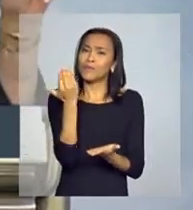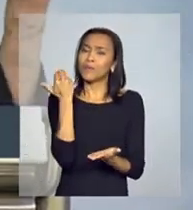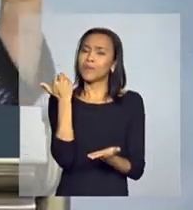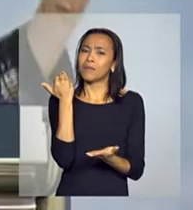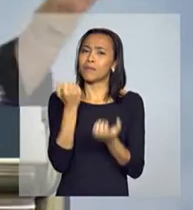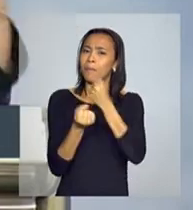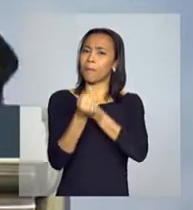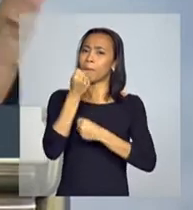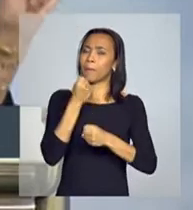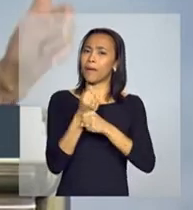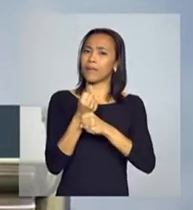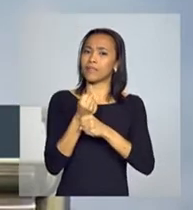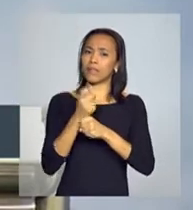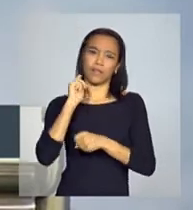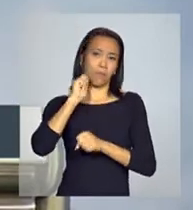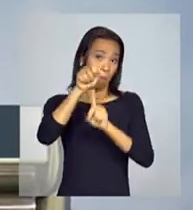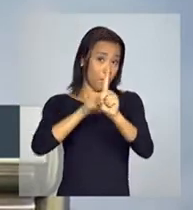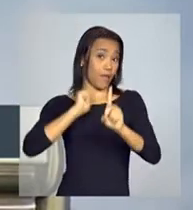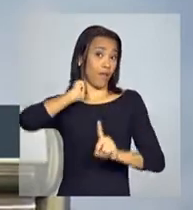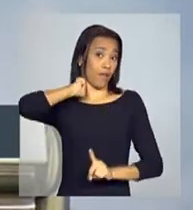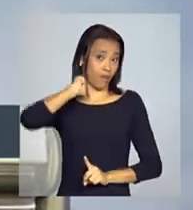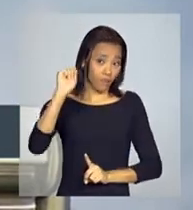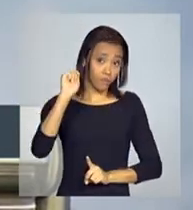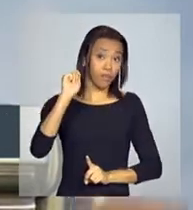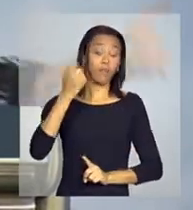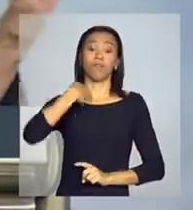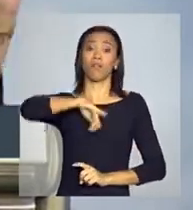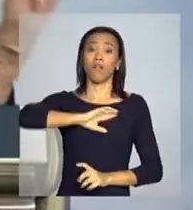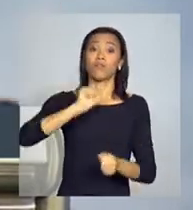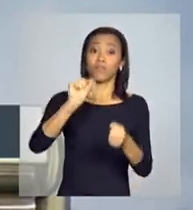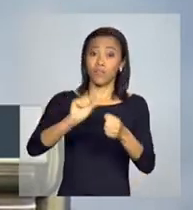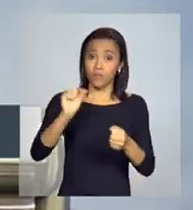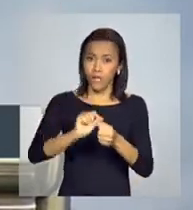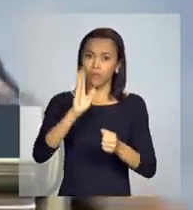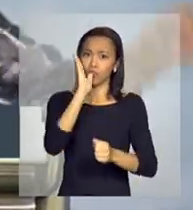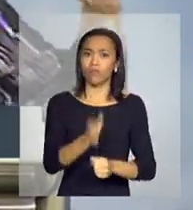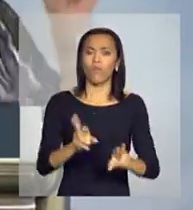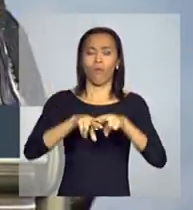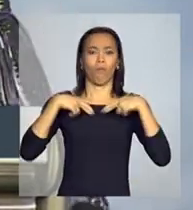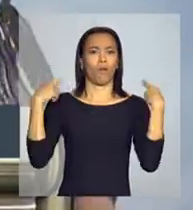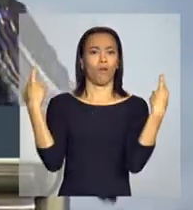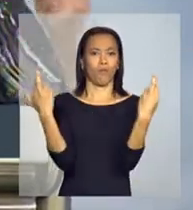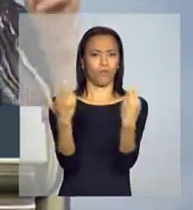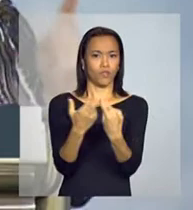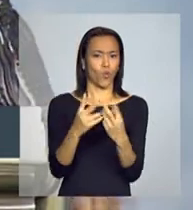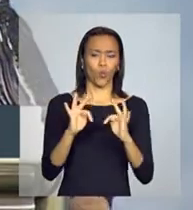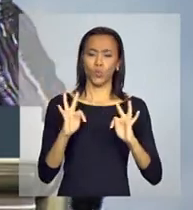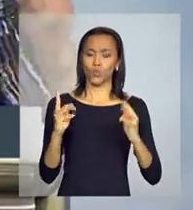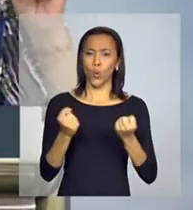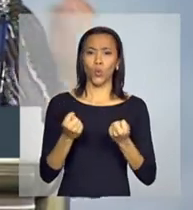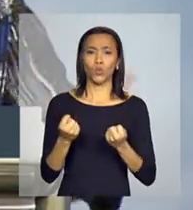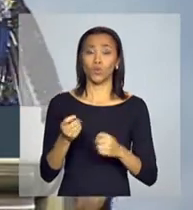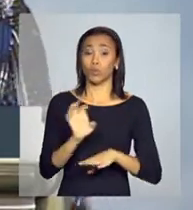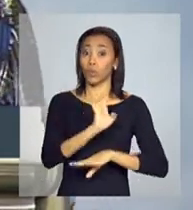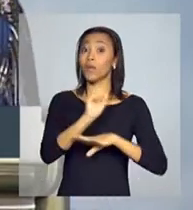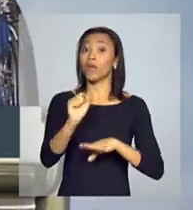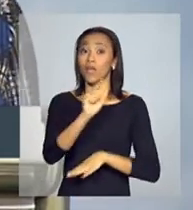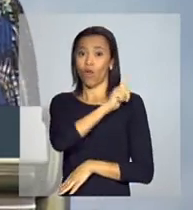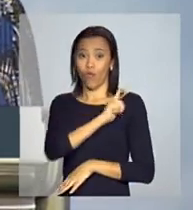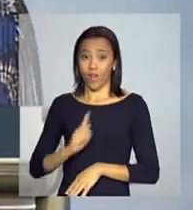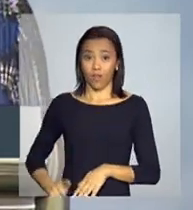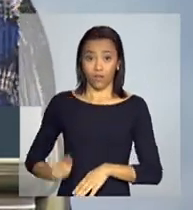março, aliás, em abril, nós fizemos uma reunião com todos os governadores do